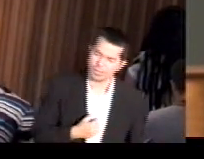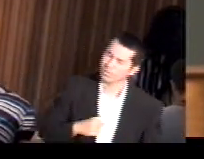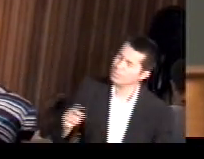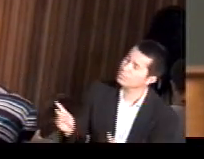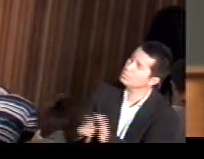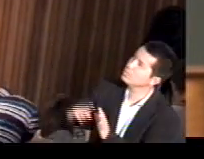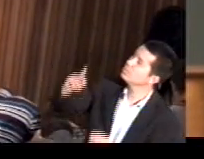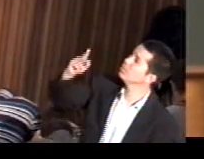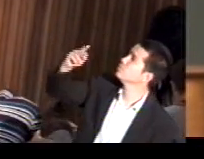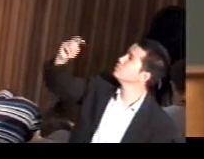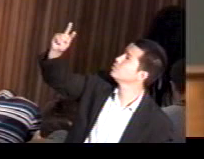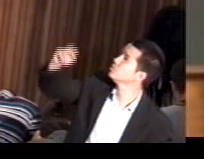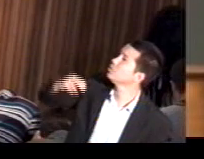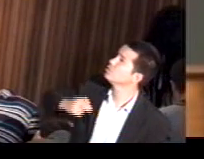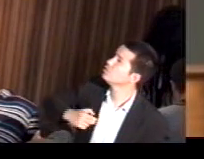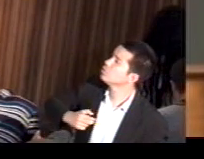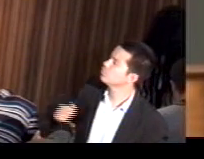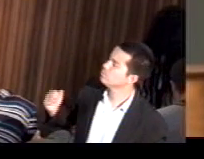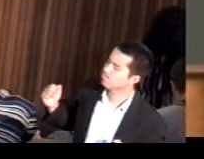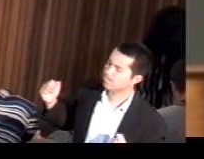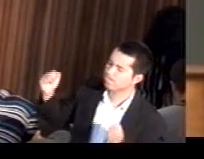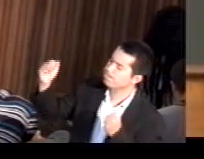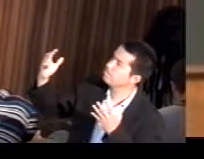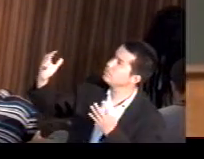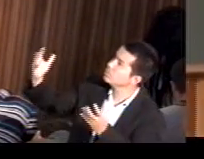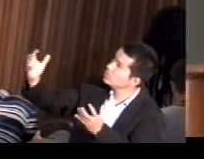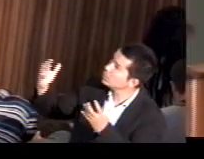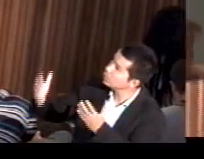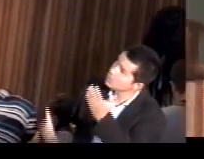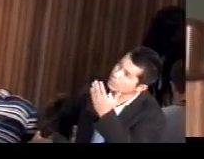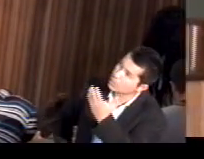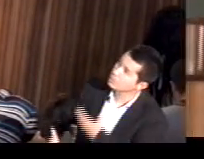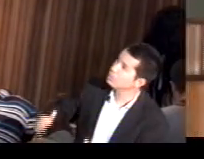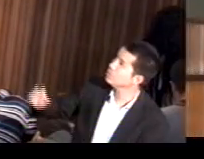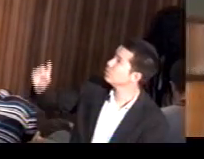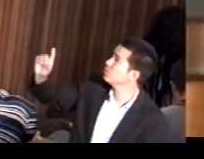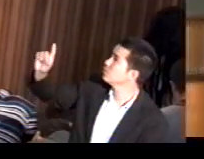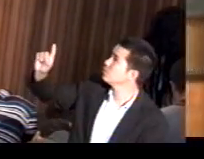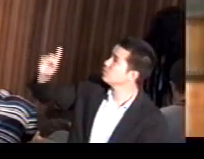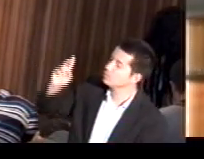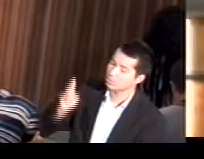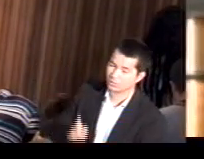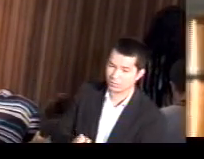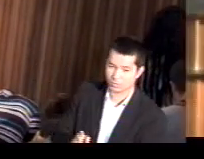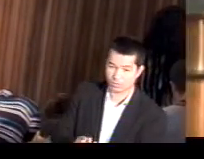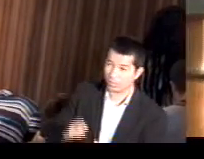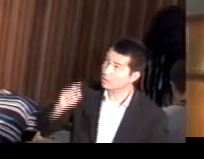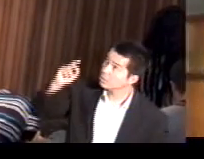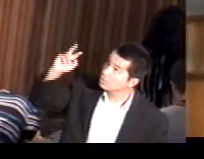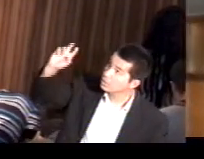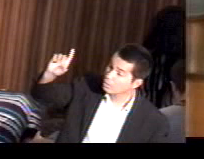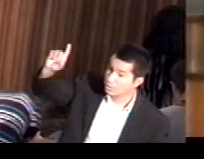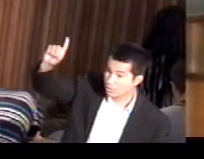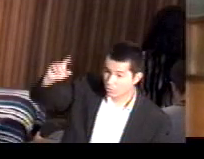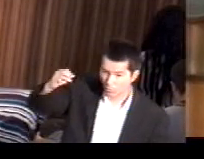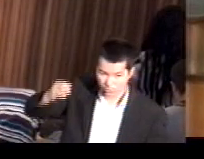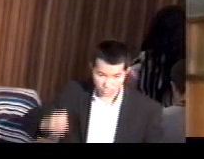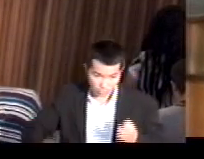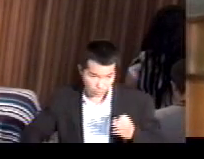teu, eu sou teu, eu quero ser teu, e que a tua justiça